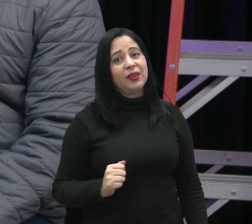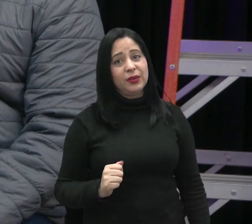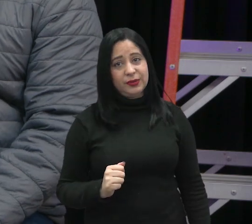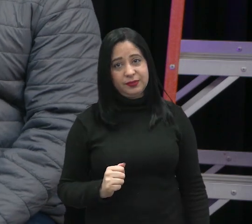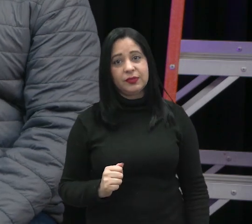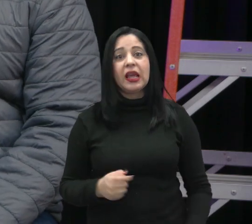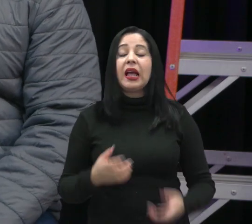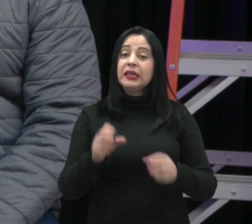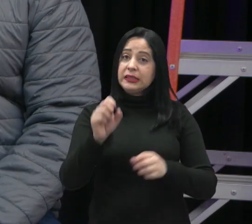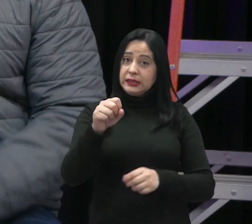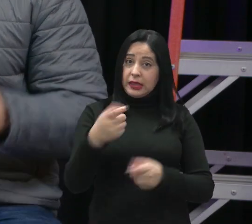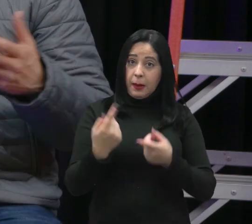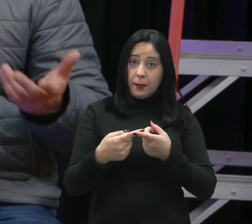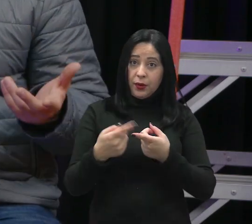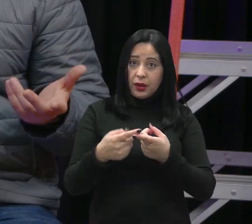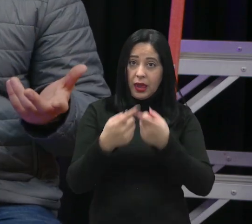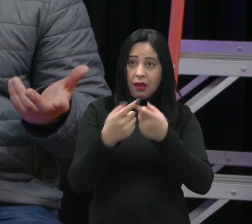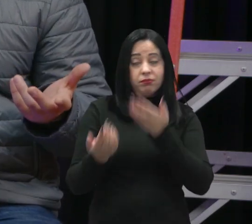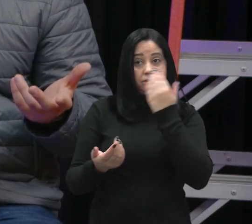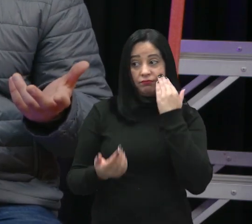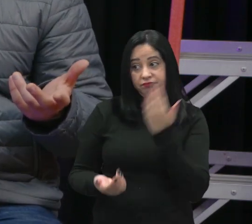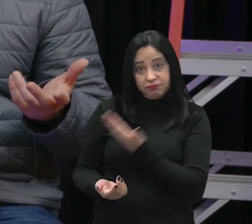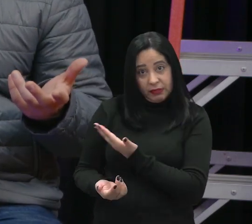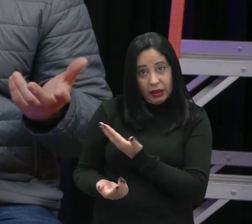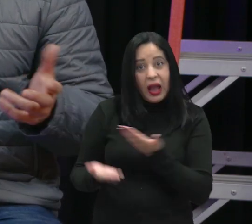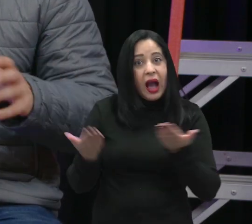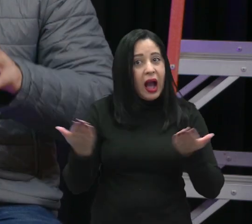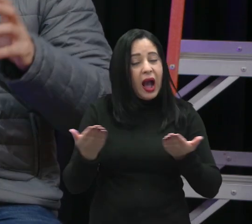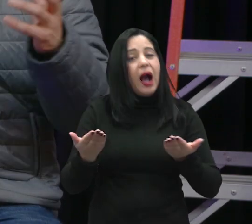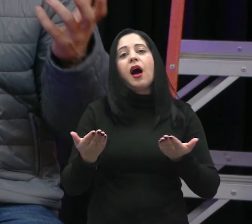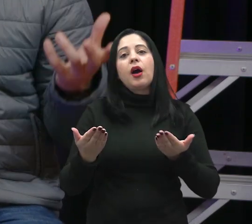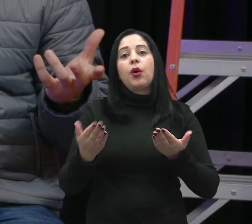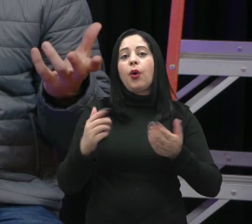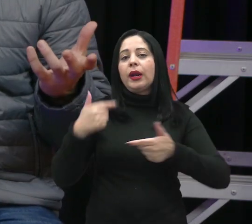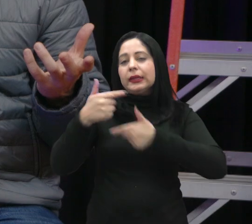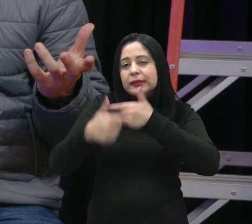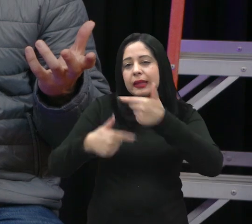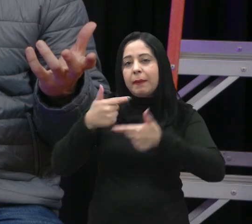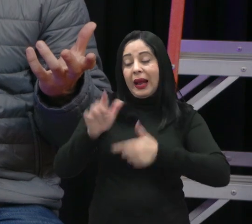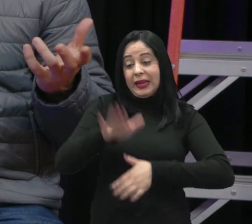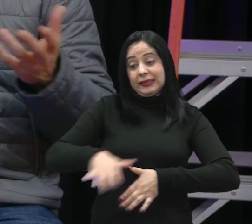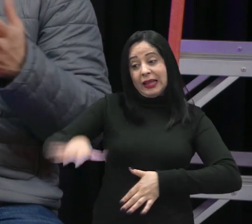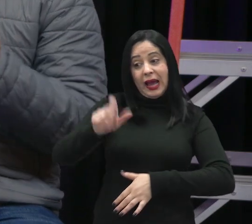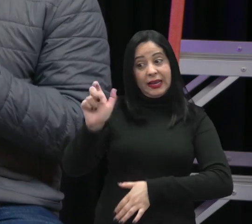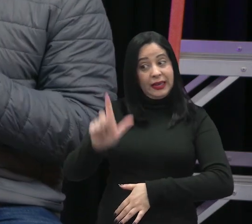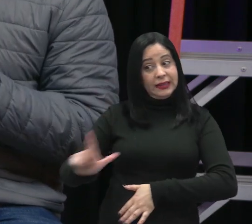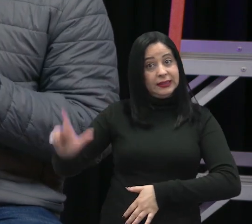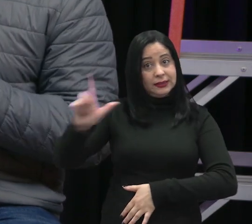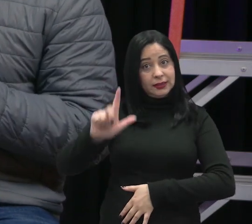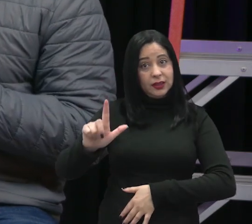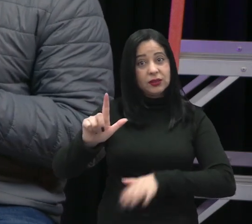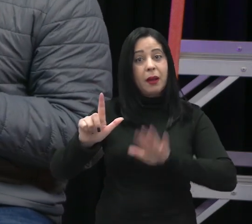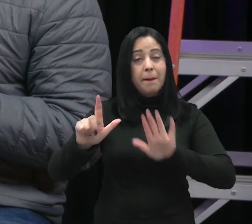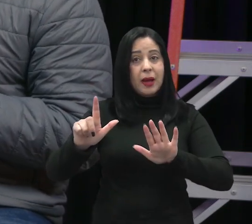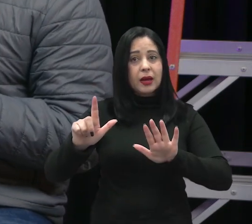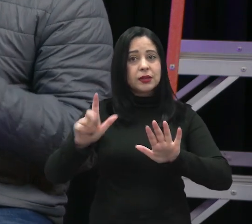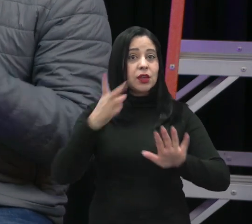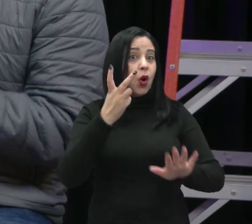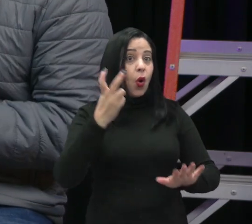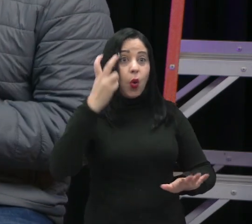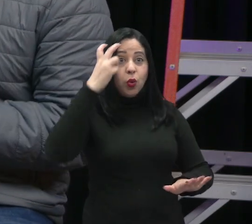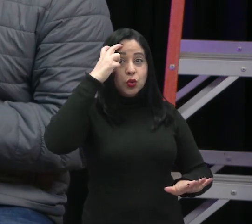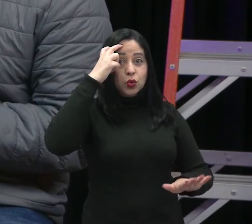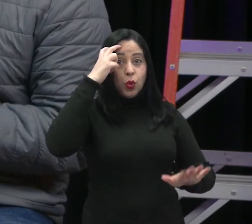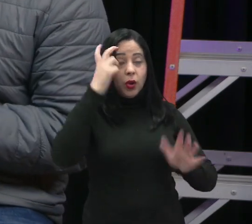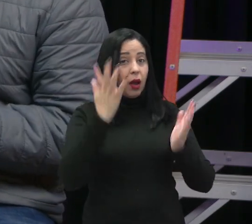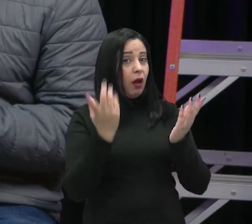de ser música, e hoje o Eduardo trabalhar com literatura, que são manifestações artísticas diferentes, mas na verdade, quando a gente pensa em cultura, tá tudo